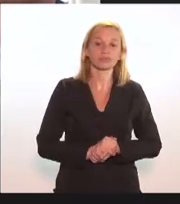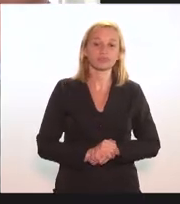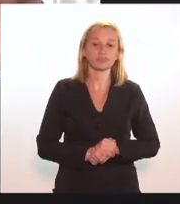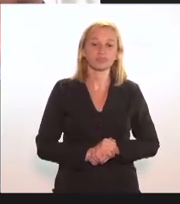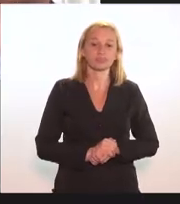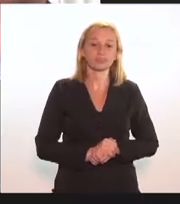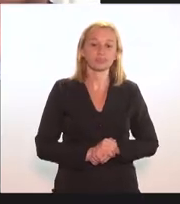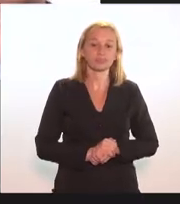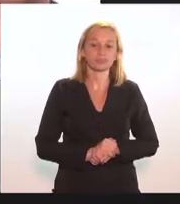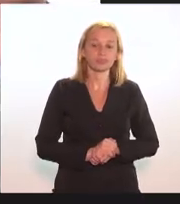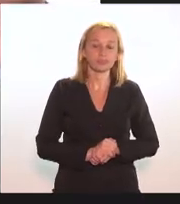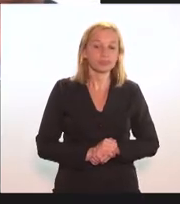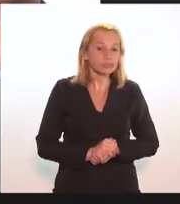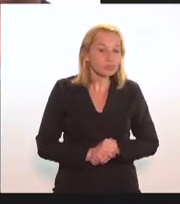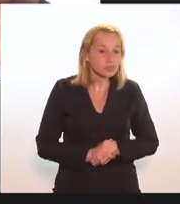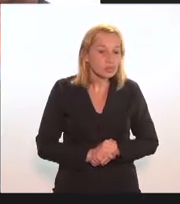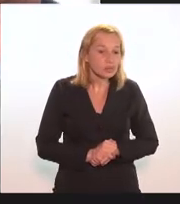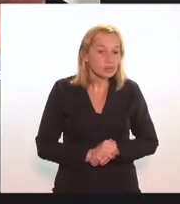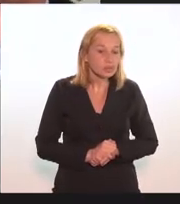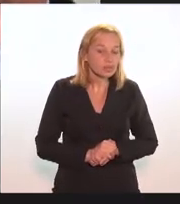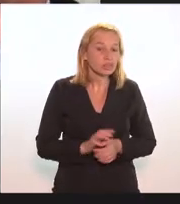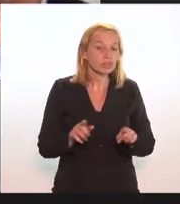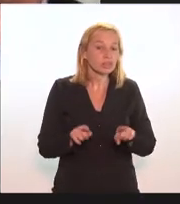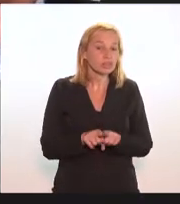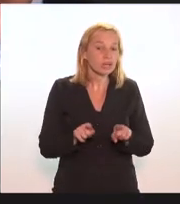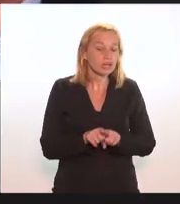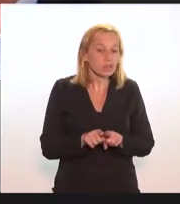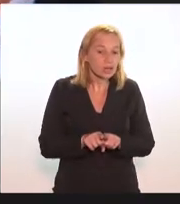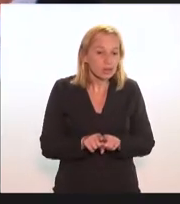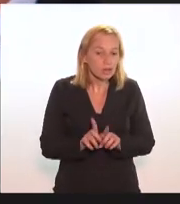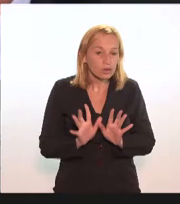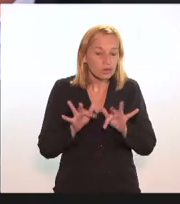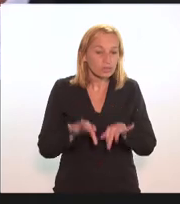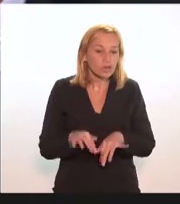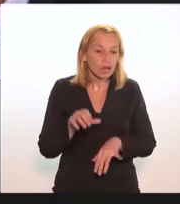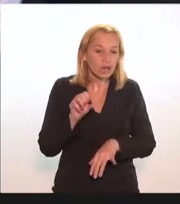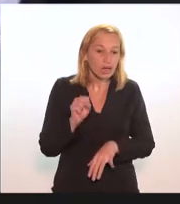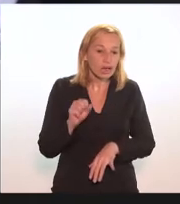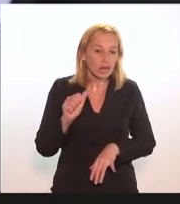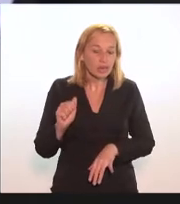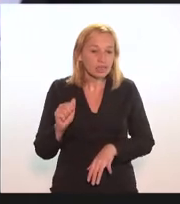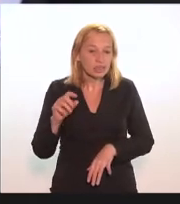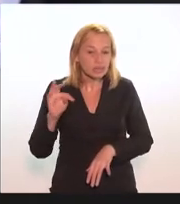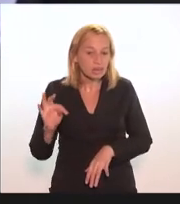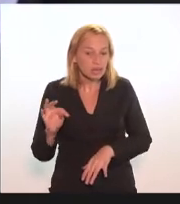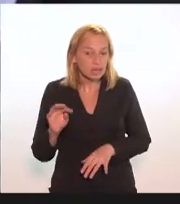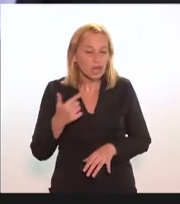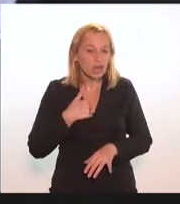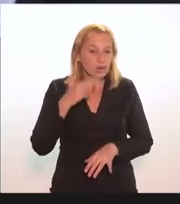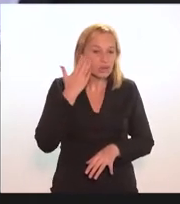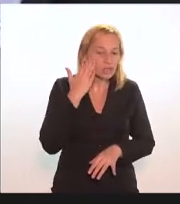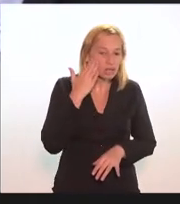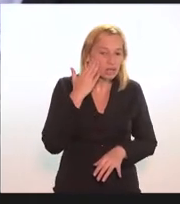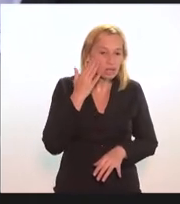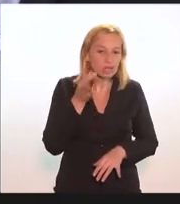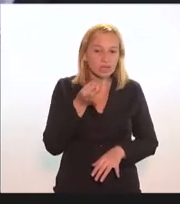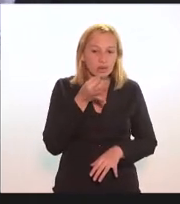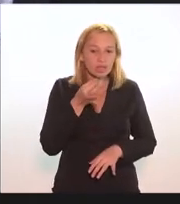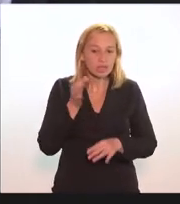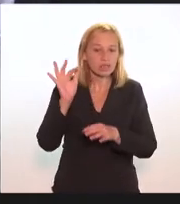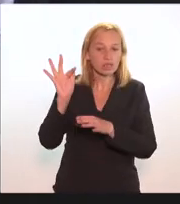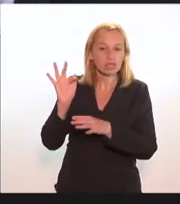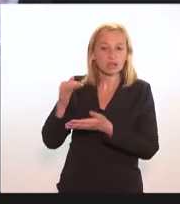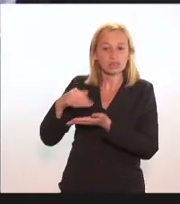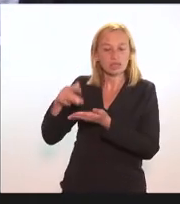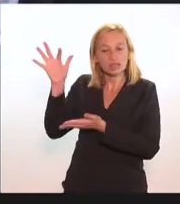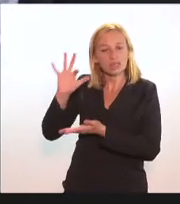Tá. A respeito do fim da ST, do setor cervejeiro, eu entendi os argumentos da Secretaria de